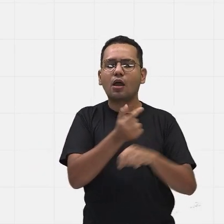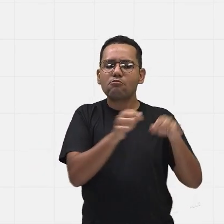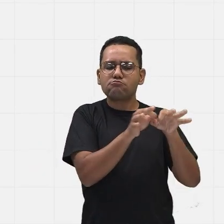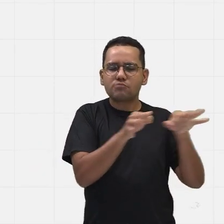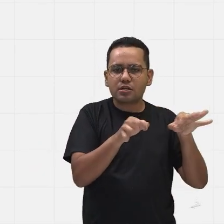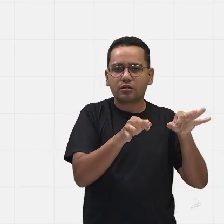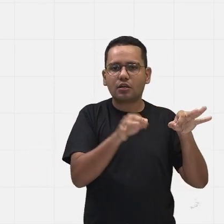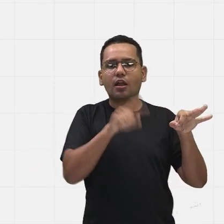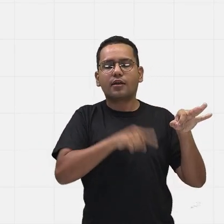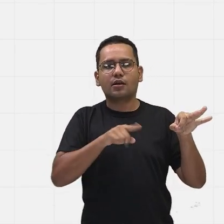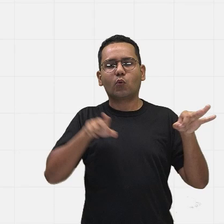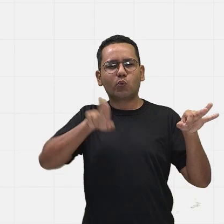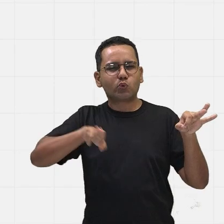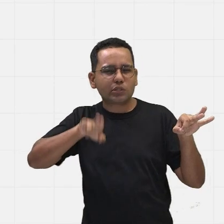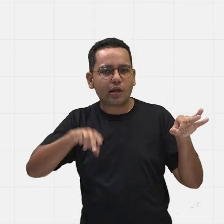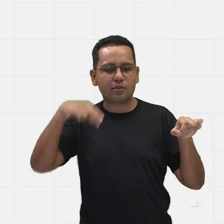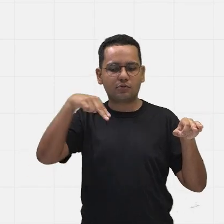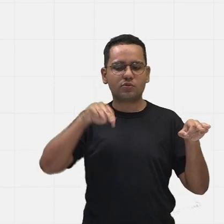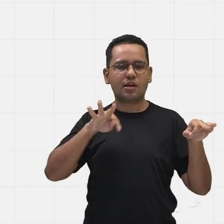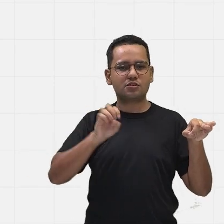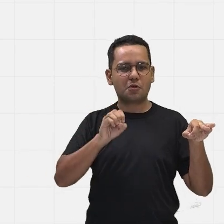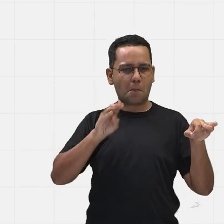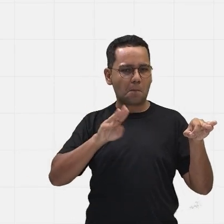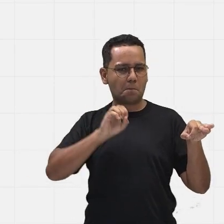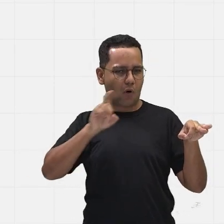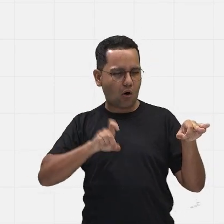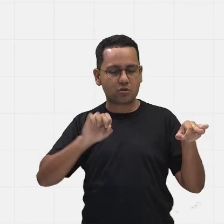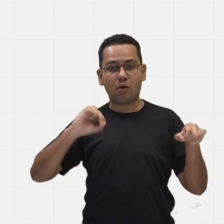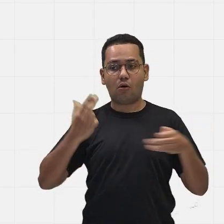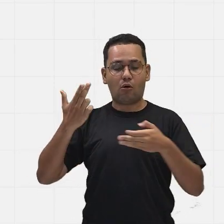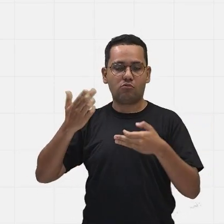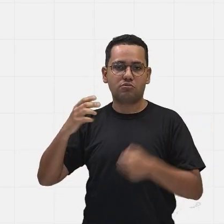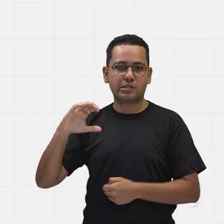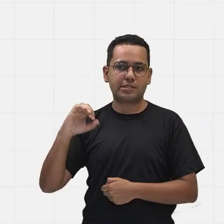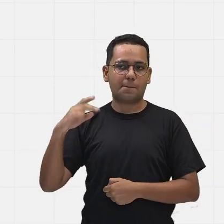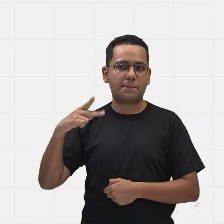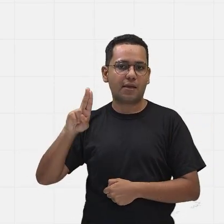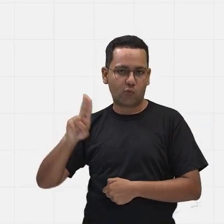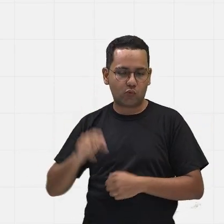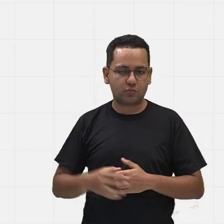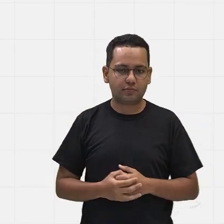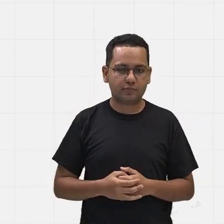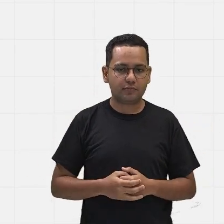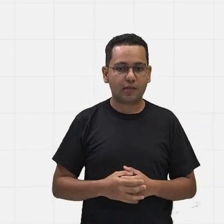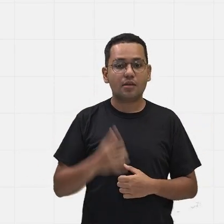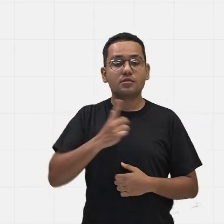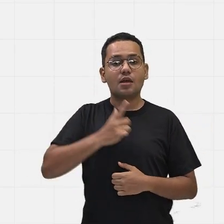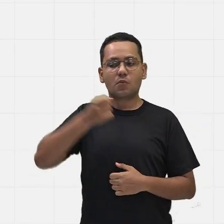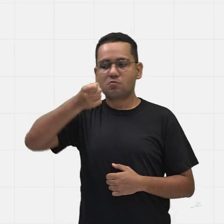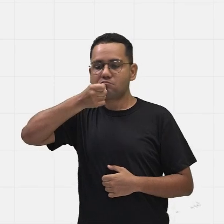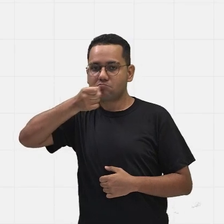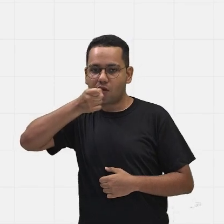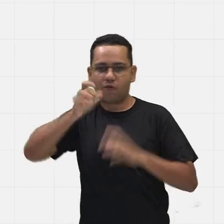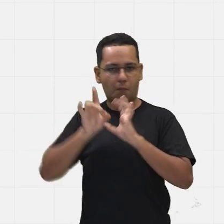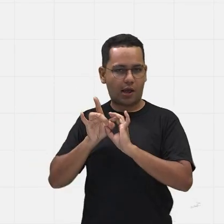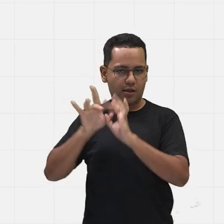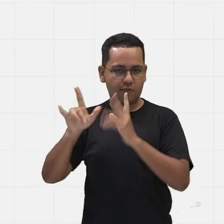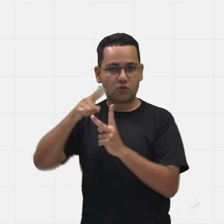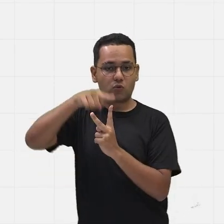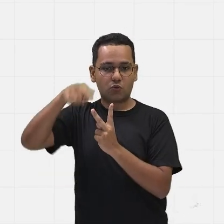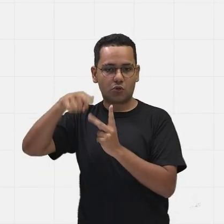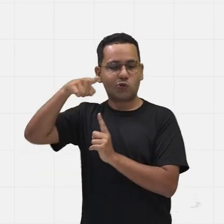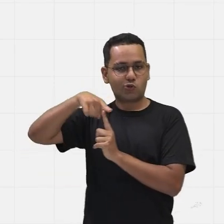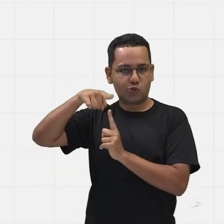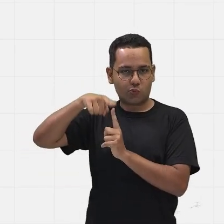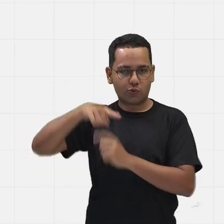CPU, Netbox. Temos o microfone de mão, tá? Temos aí 2 modelos. E logo